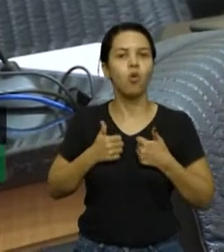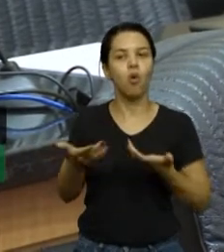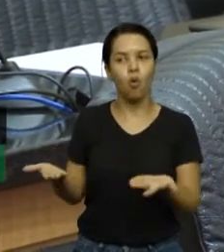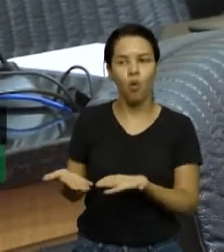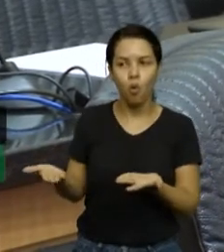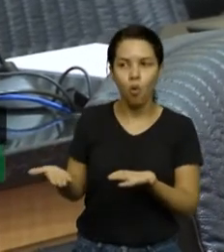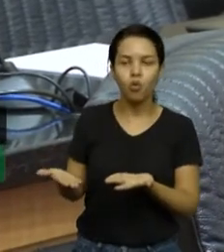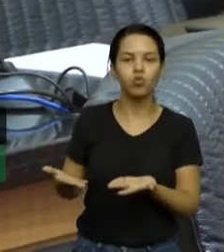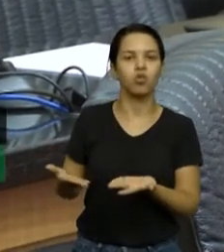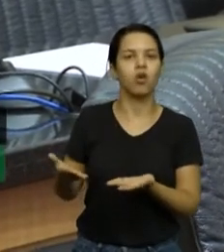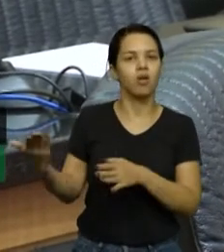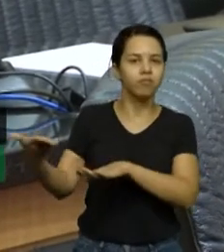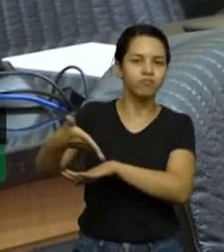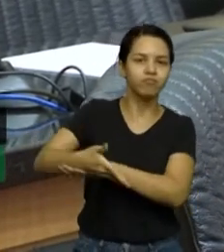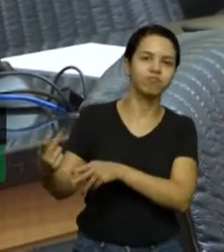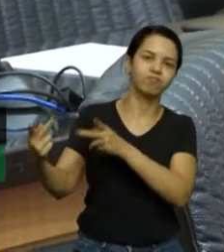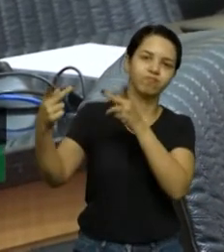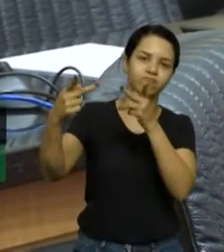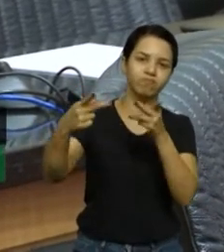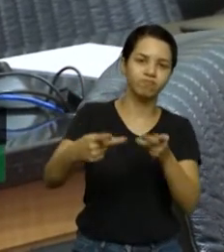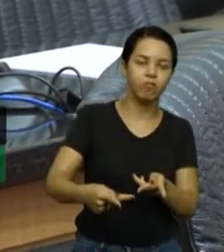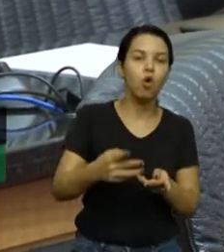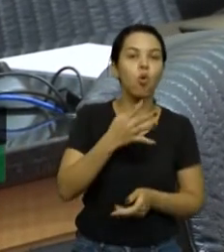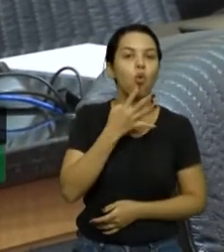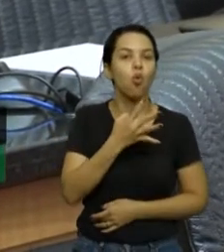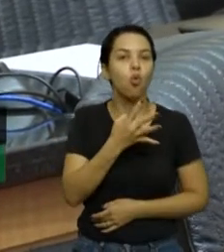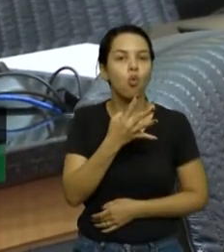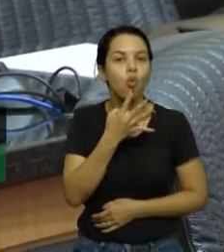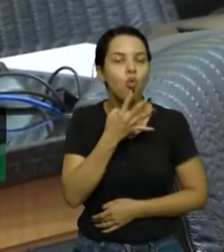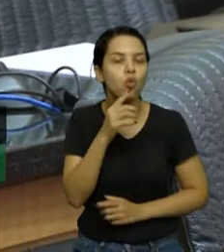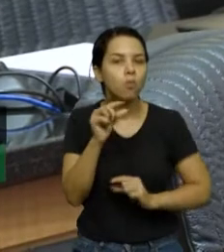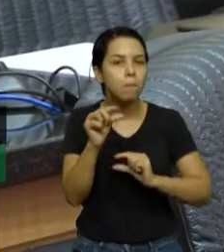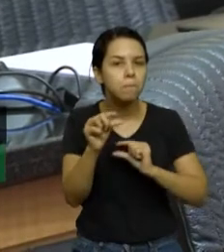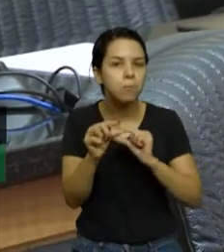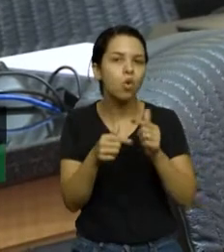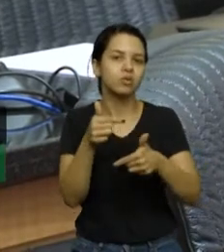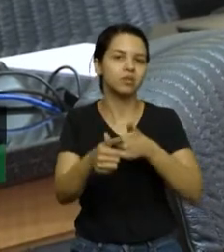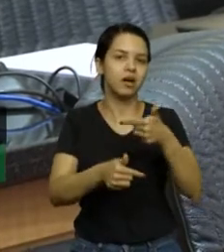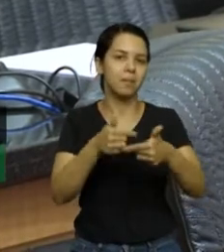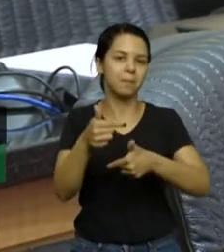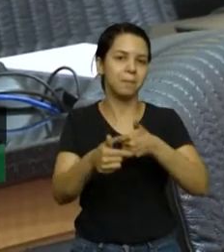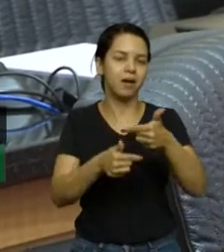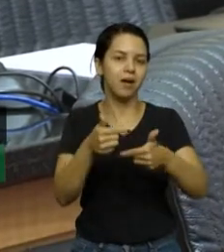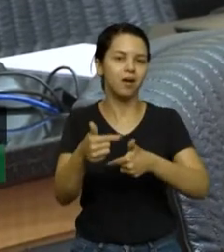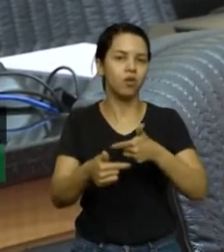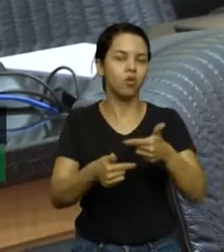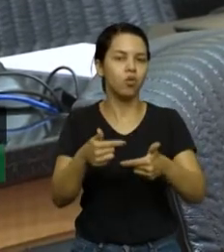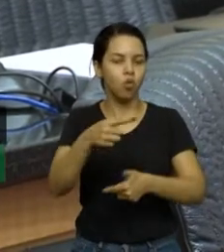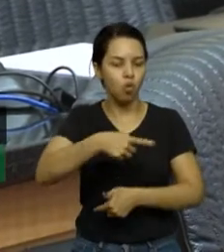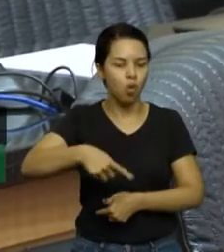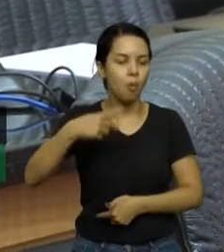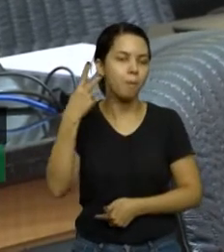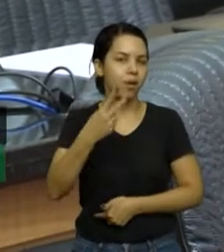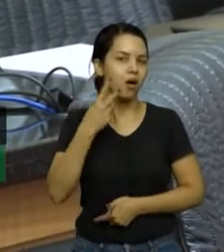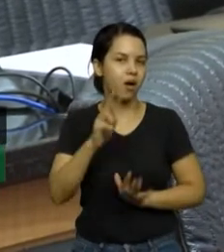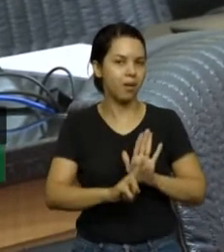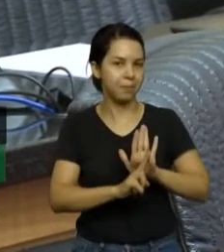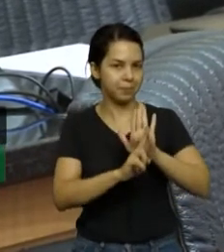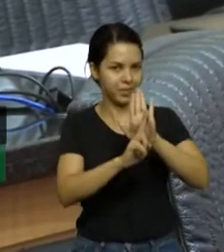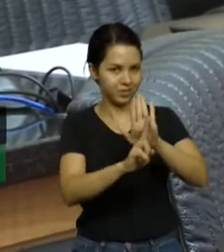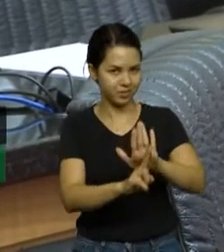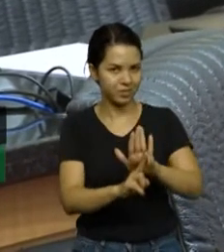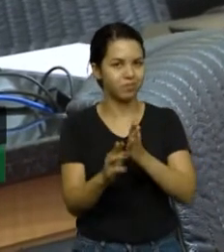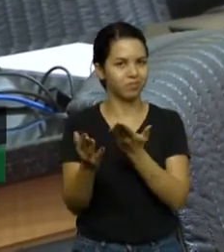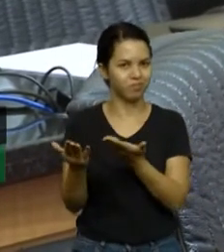essas pessoas que vêm aqui conhecer um pouquinho do trabalho do seu parlamentar, do seu representante. Então,